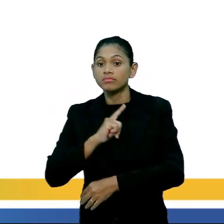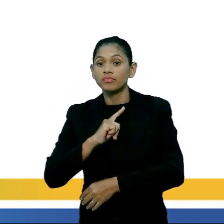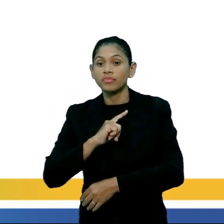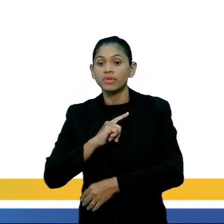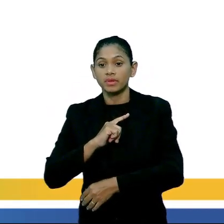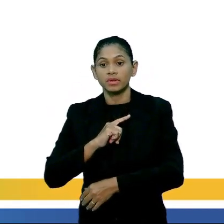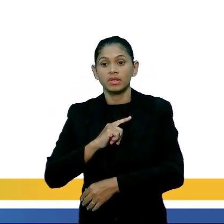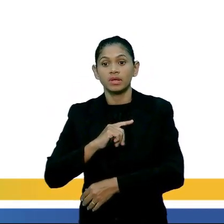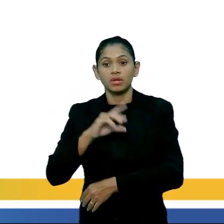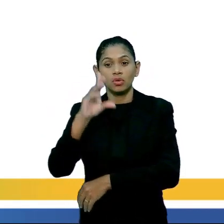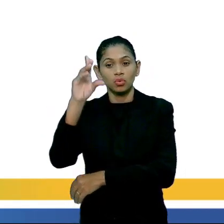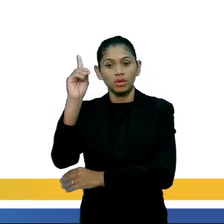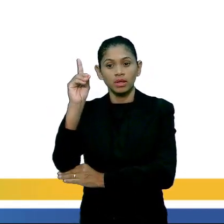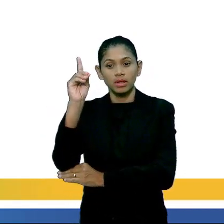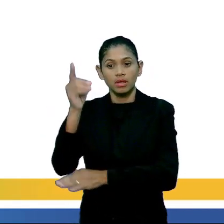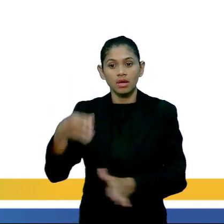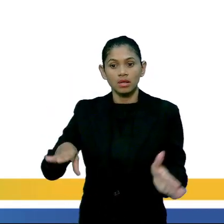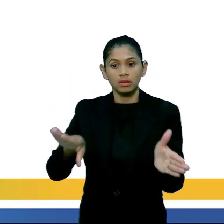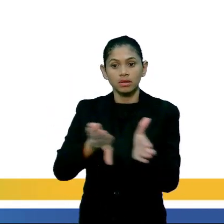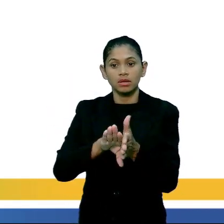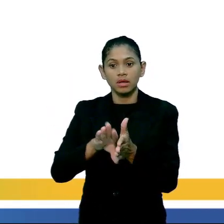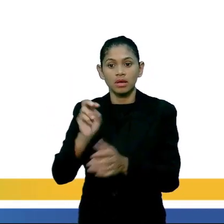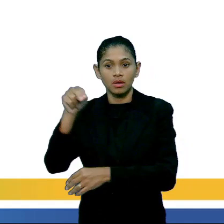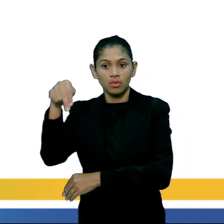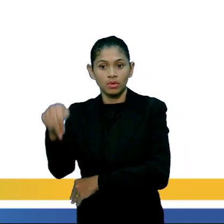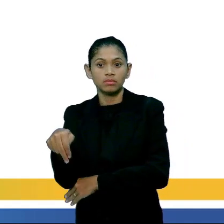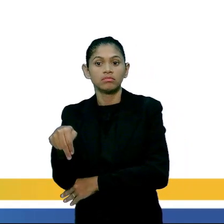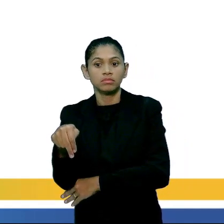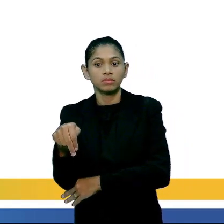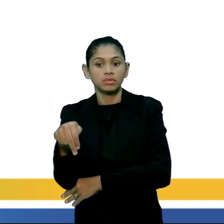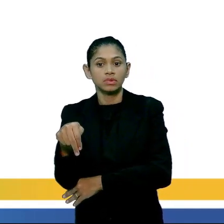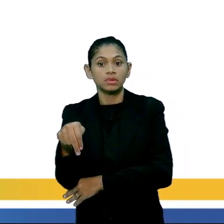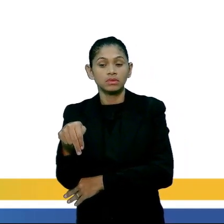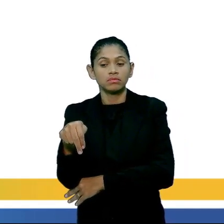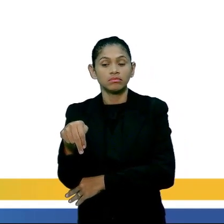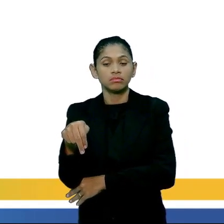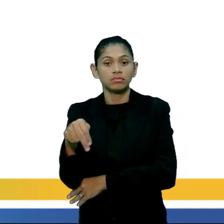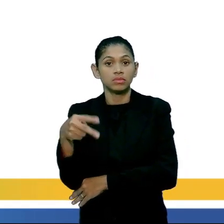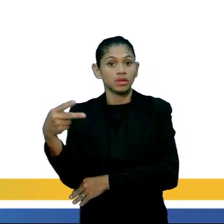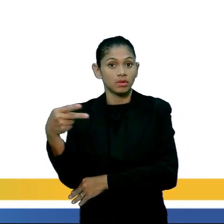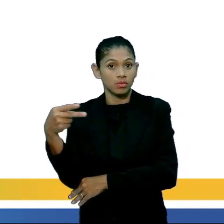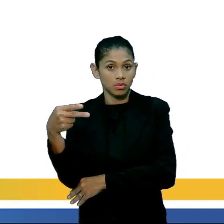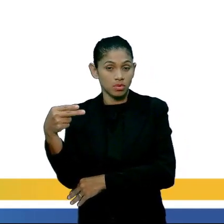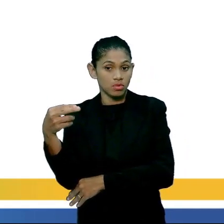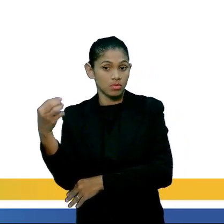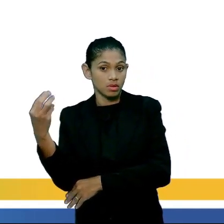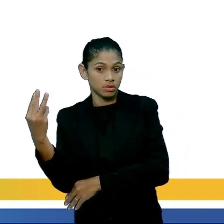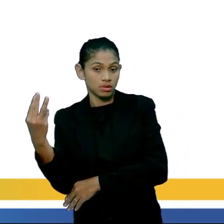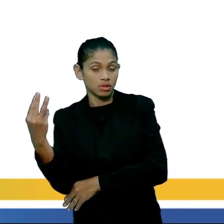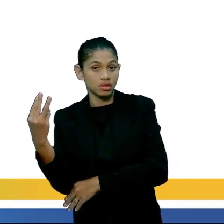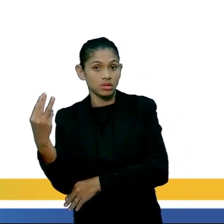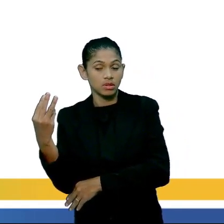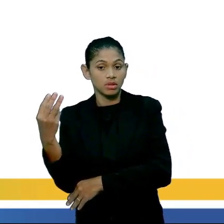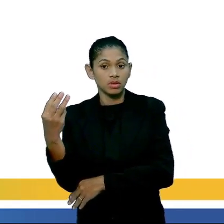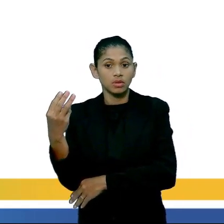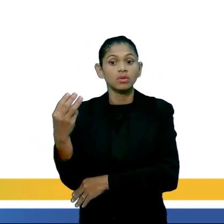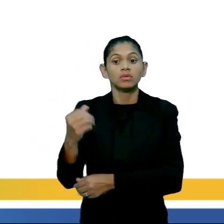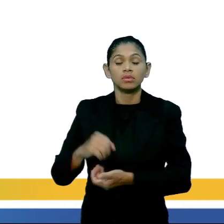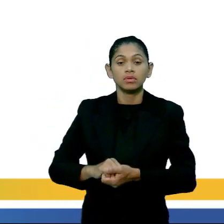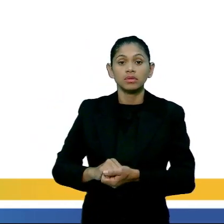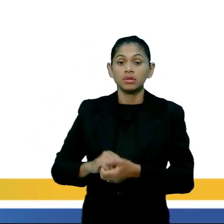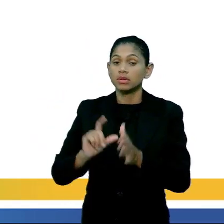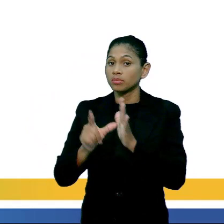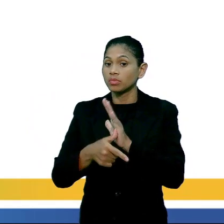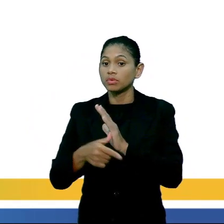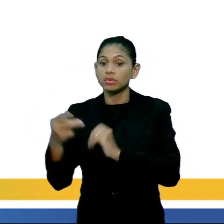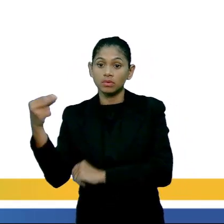N é igual a 3 e do D até o A é igual a 2, ok? Aplicando o Teorema de Pitágoras,